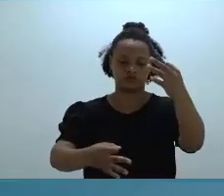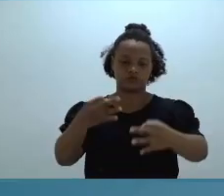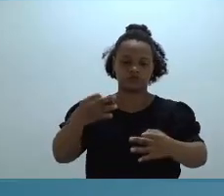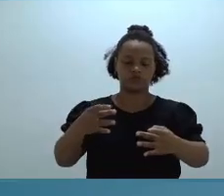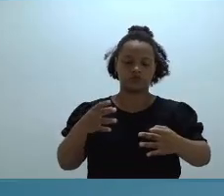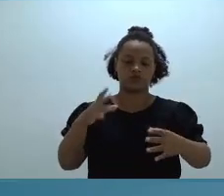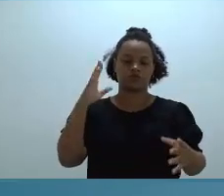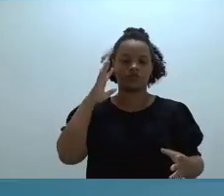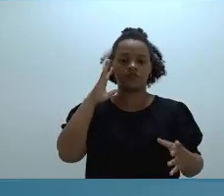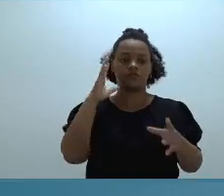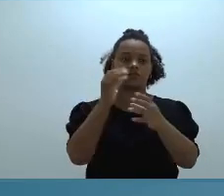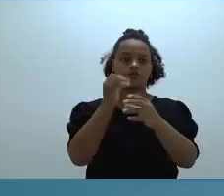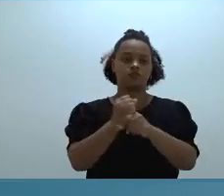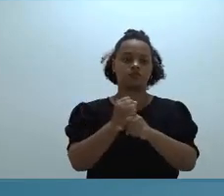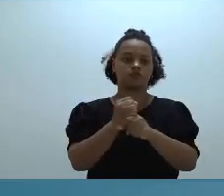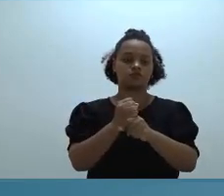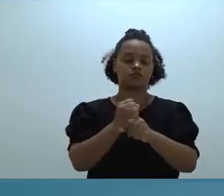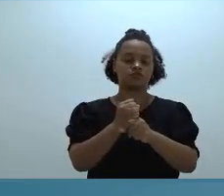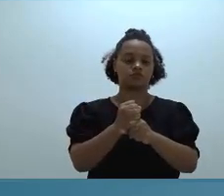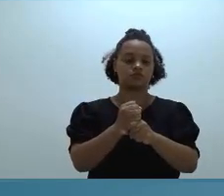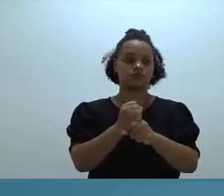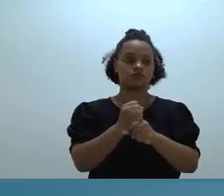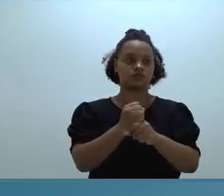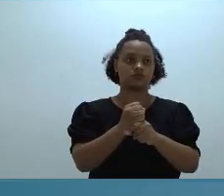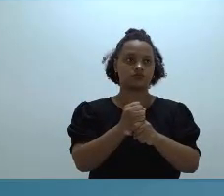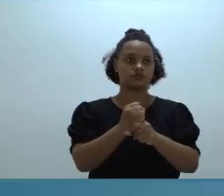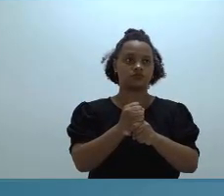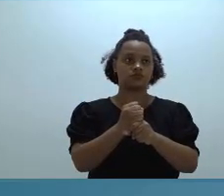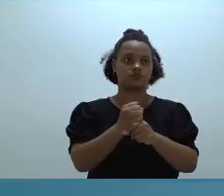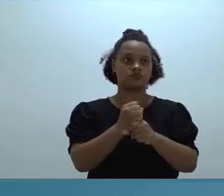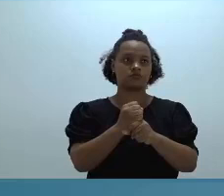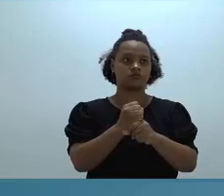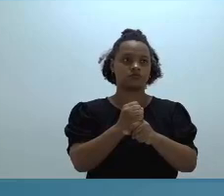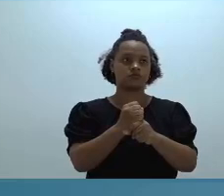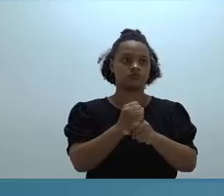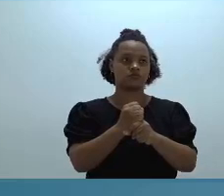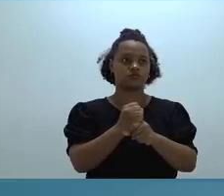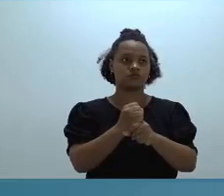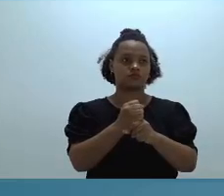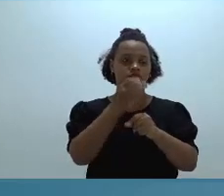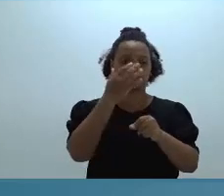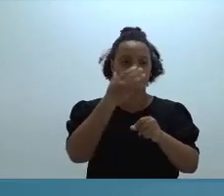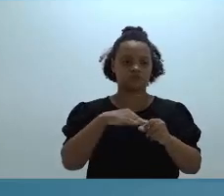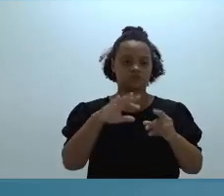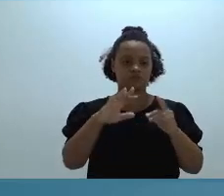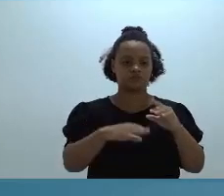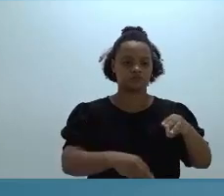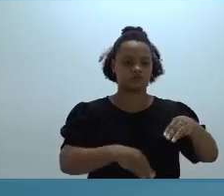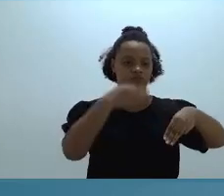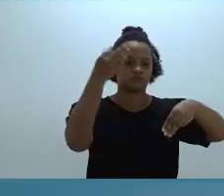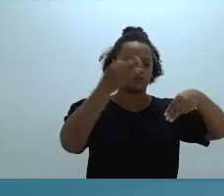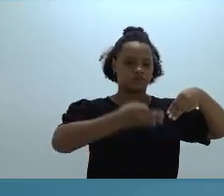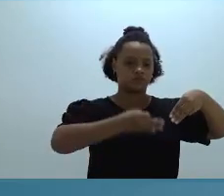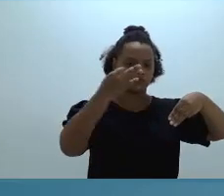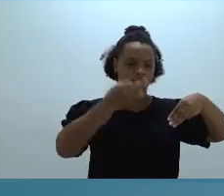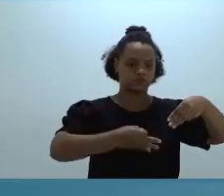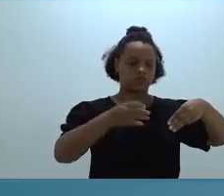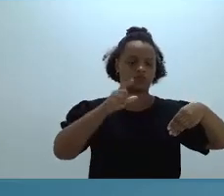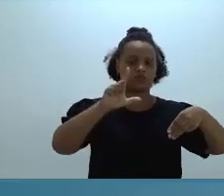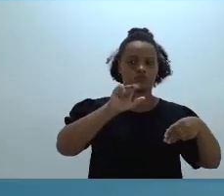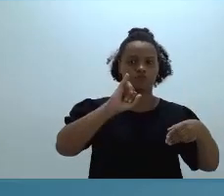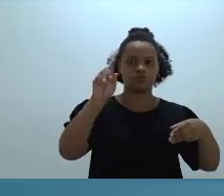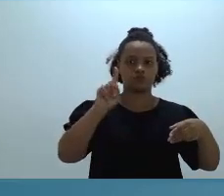decisão monocrática proferida pelo excelentíssimo ministro Luiz Fux, dos autos